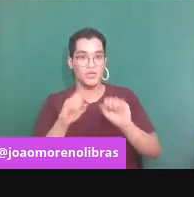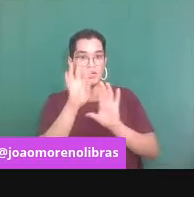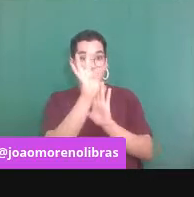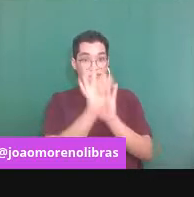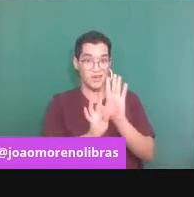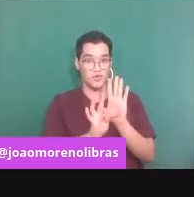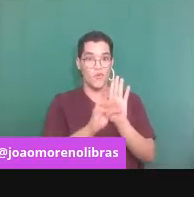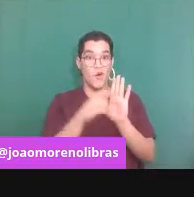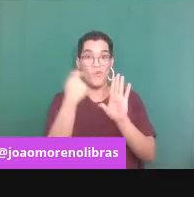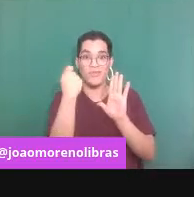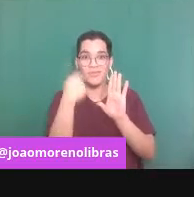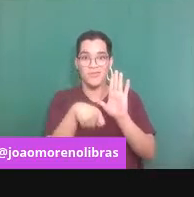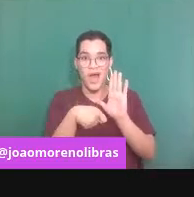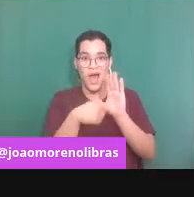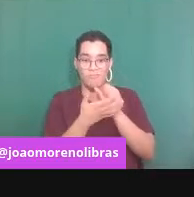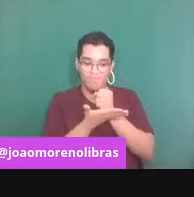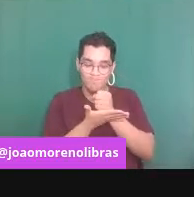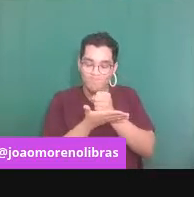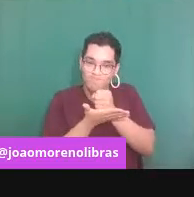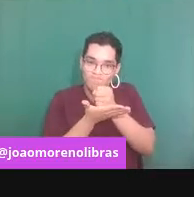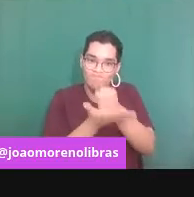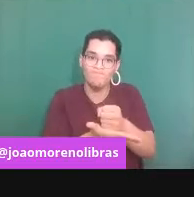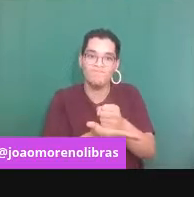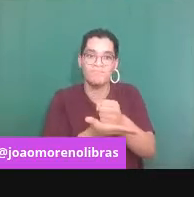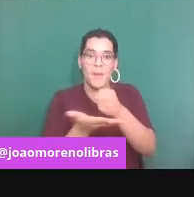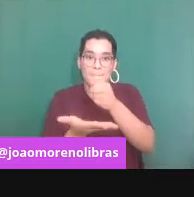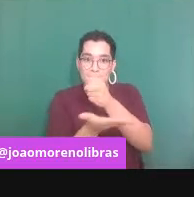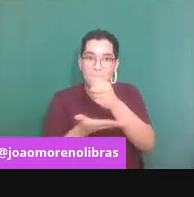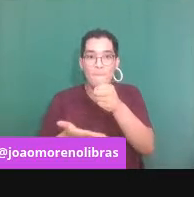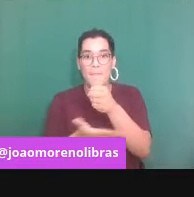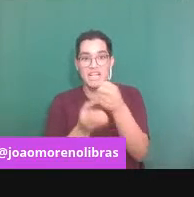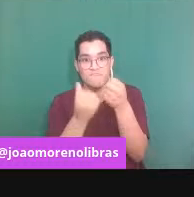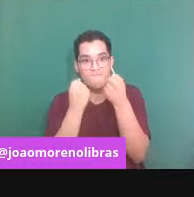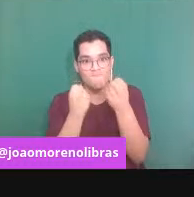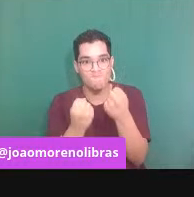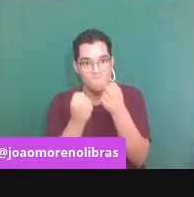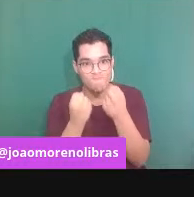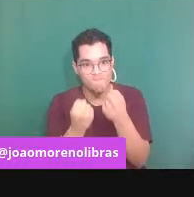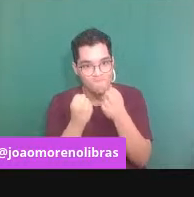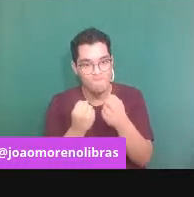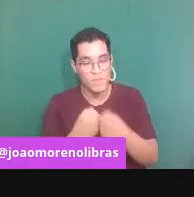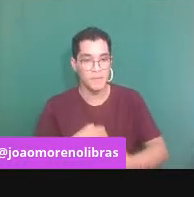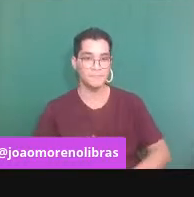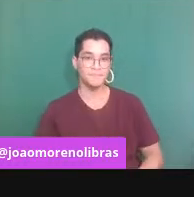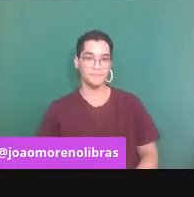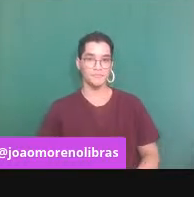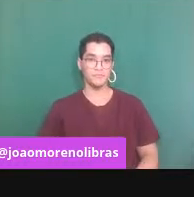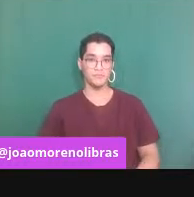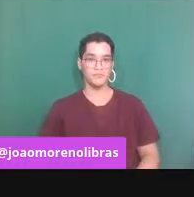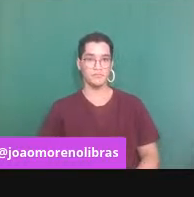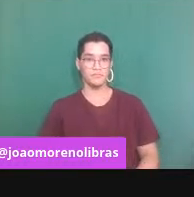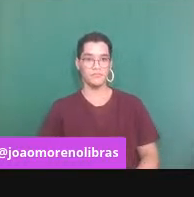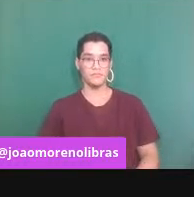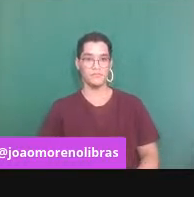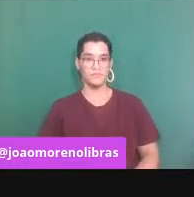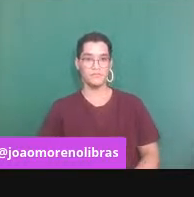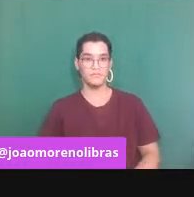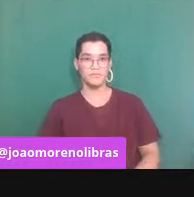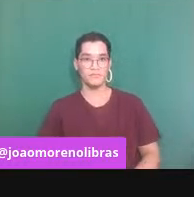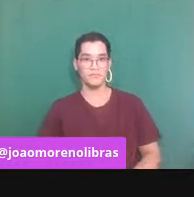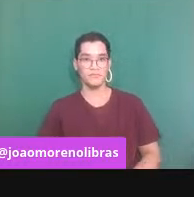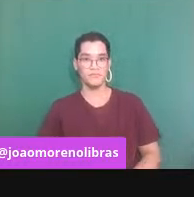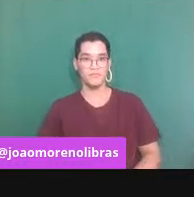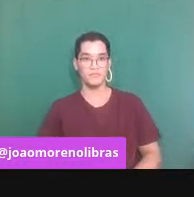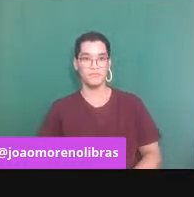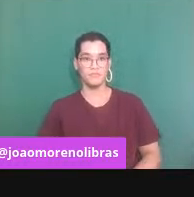aparato para o nosso trabalho. No slide 28, Dênica, não sei se você está nele aí, porque eu estou seguindo aqui pelo meu,